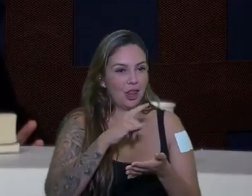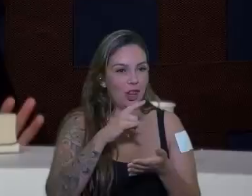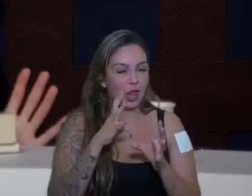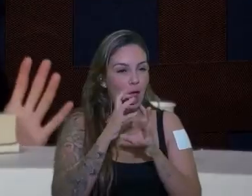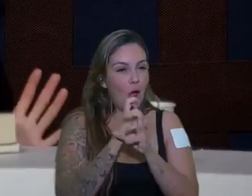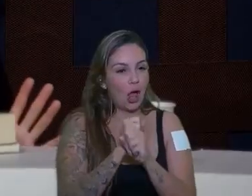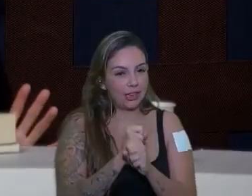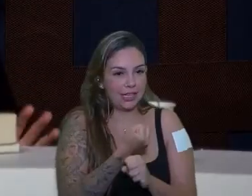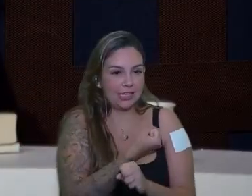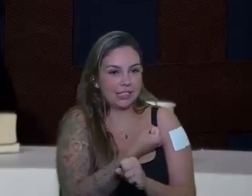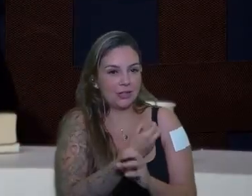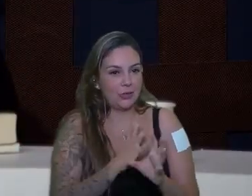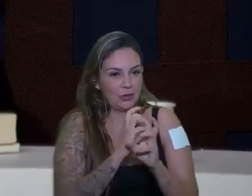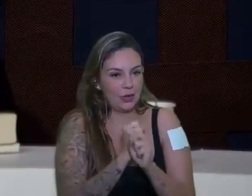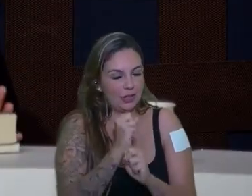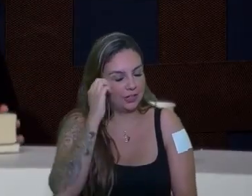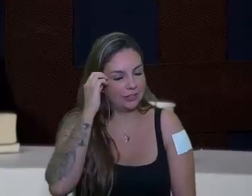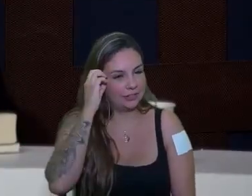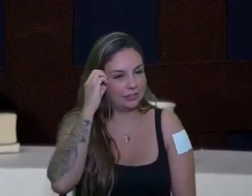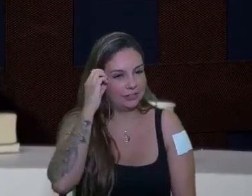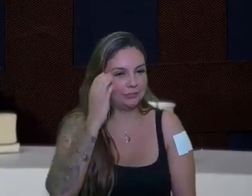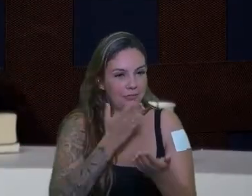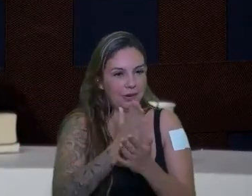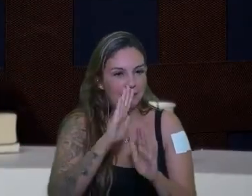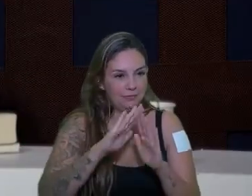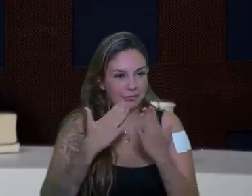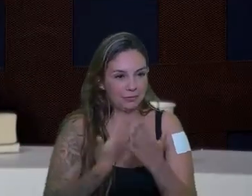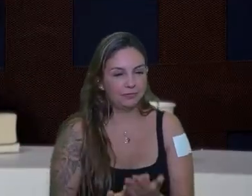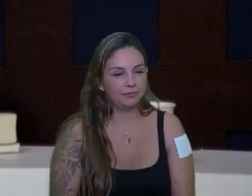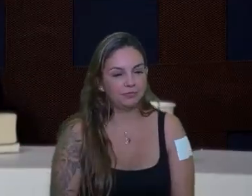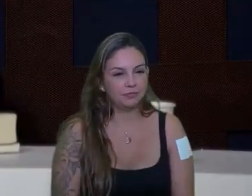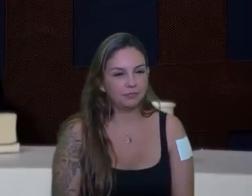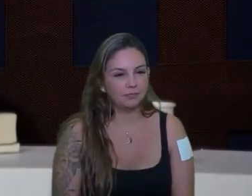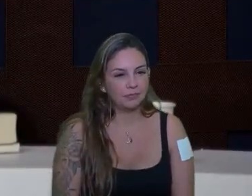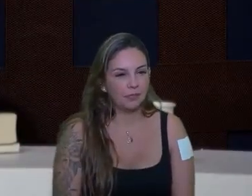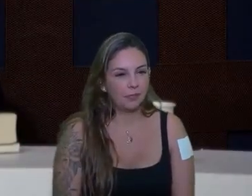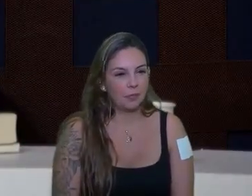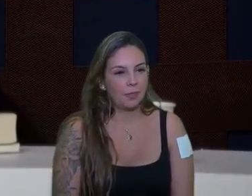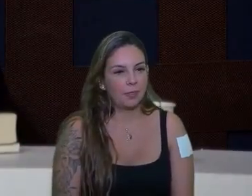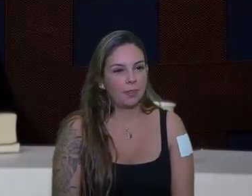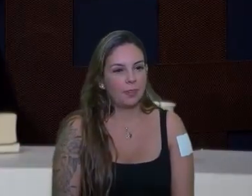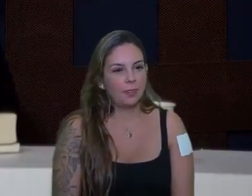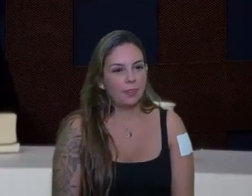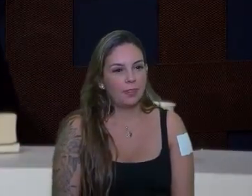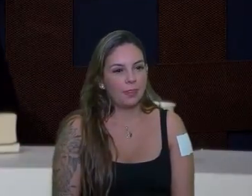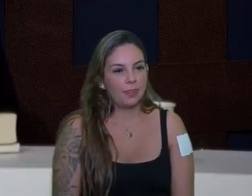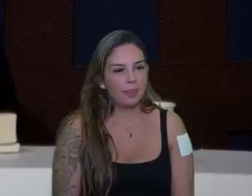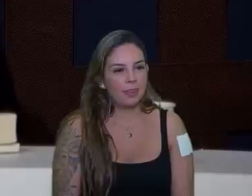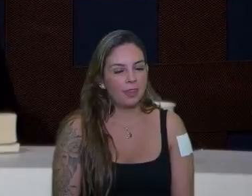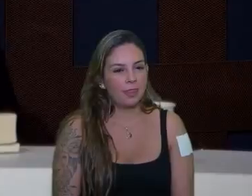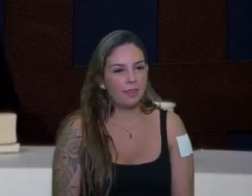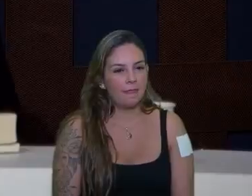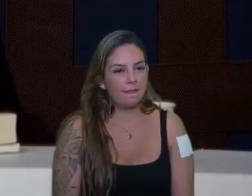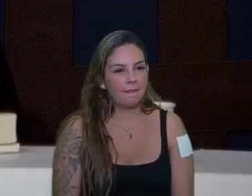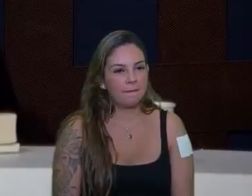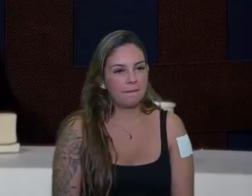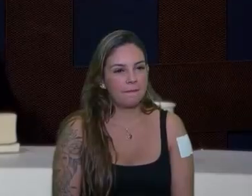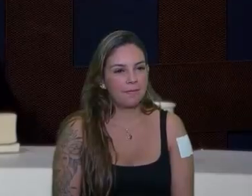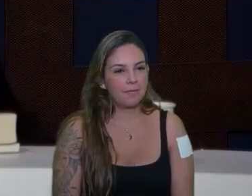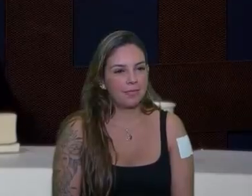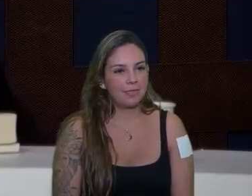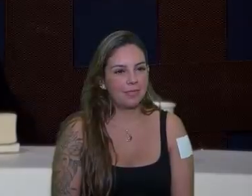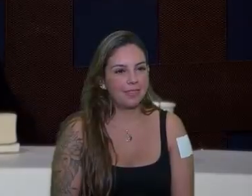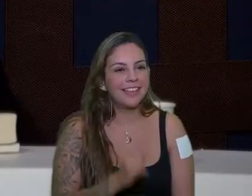no final das contas, né? Foi o que jogou a média um pouco para cima ali, porque realmente, se fosse